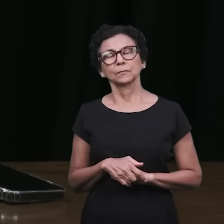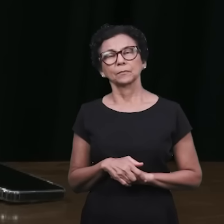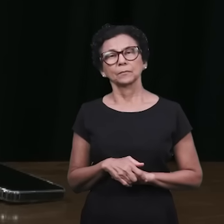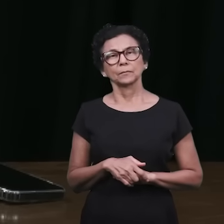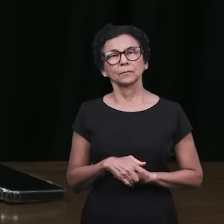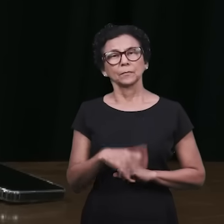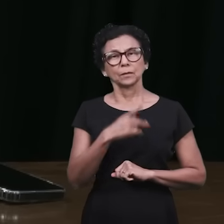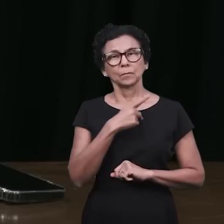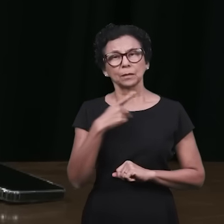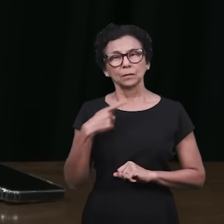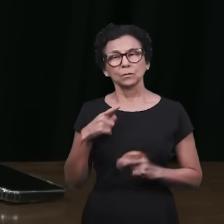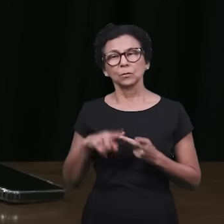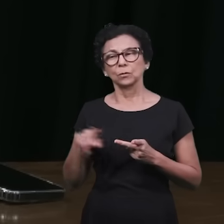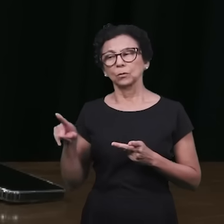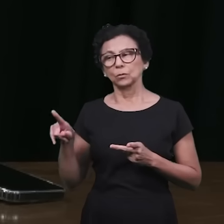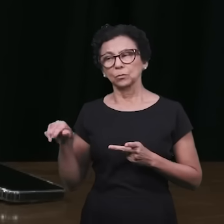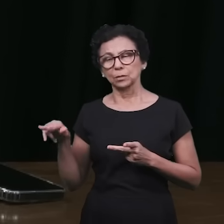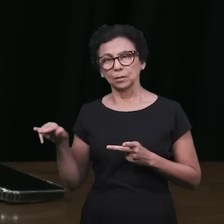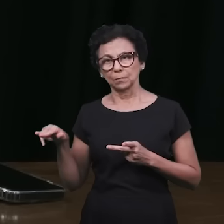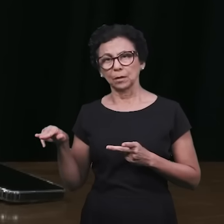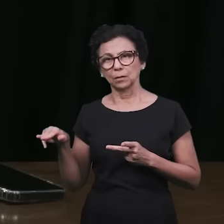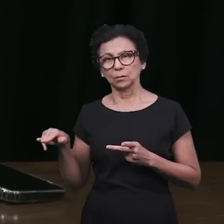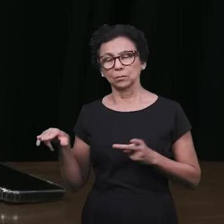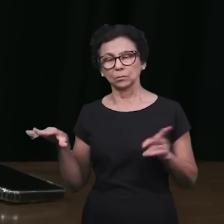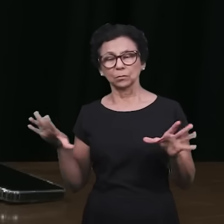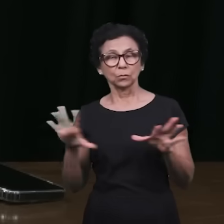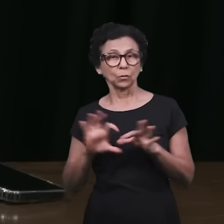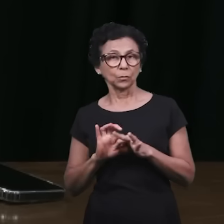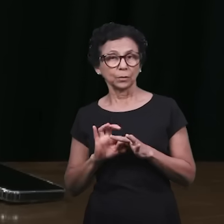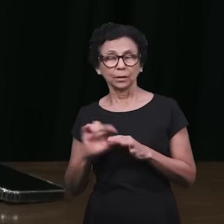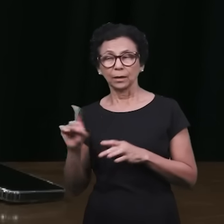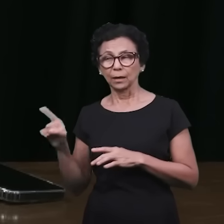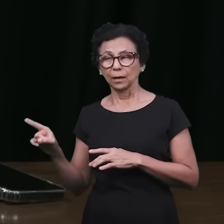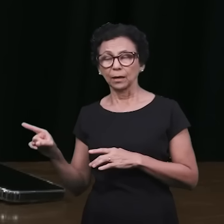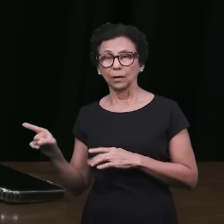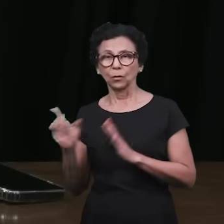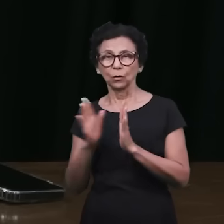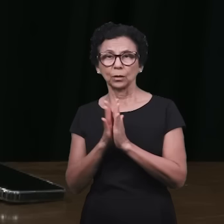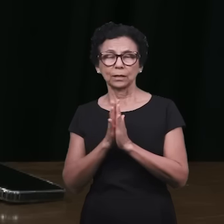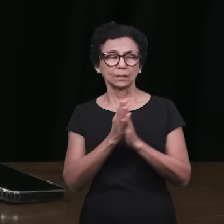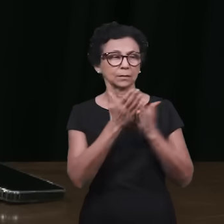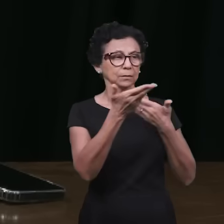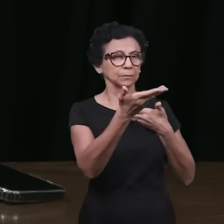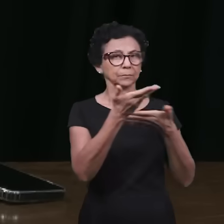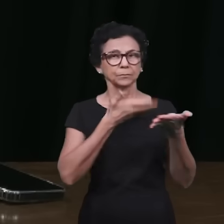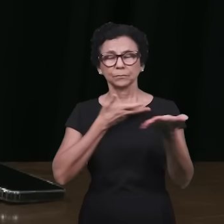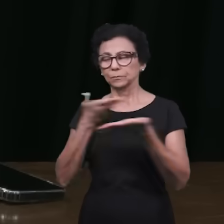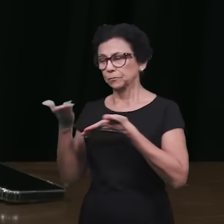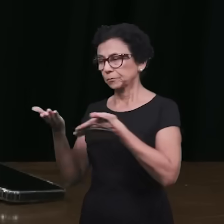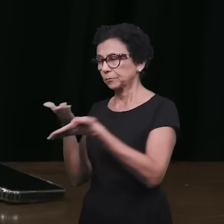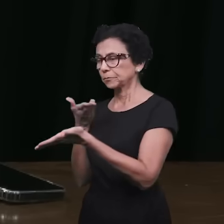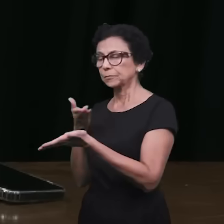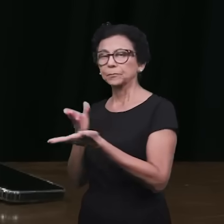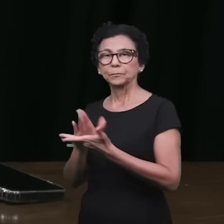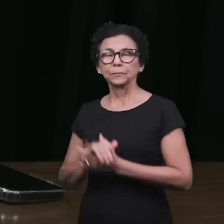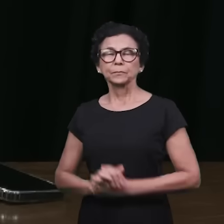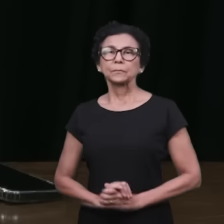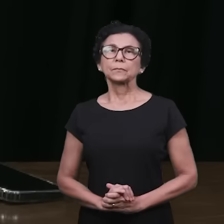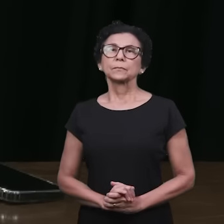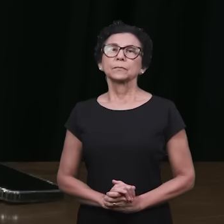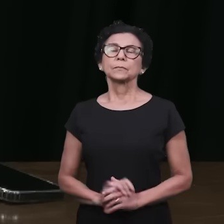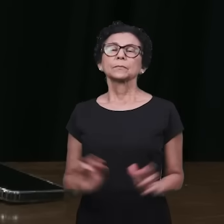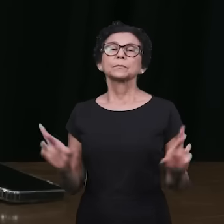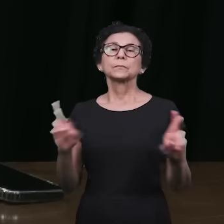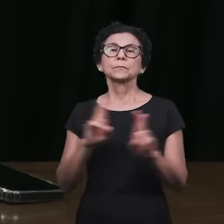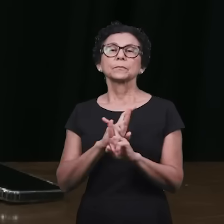e a ovelha orar pelo pastor, o pastor orar pela ovelha? Como é esse